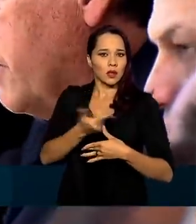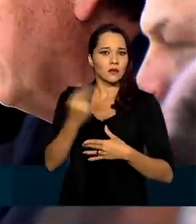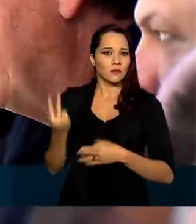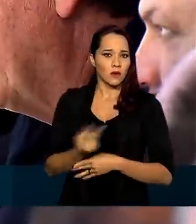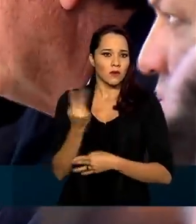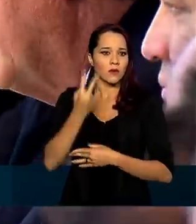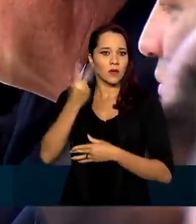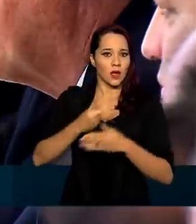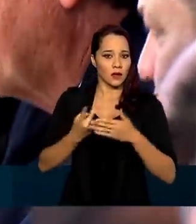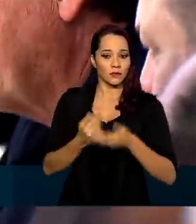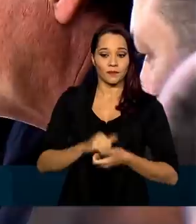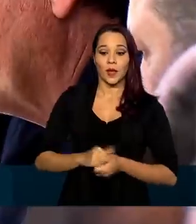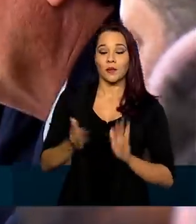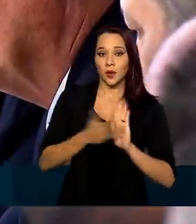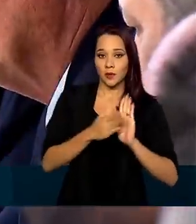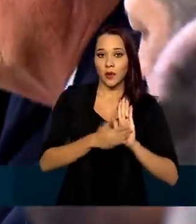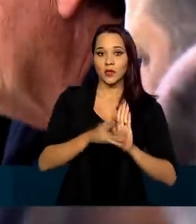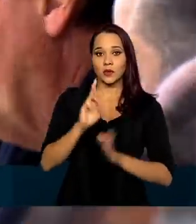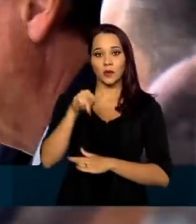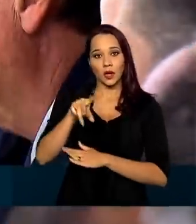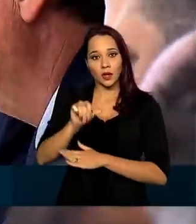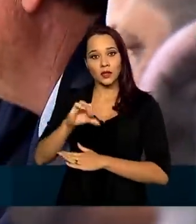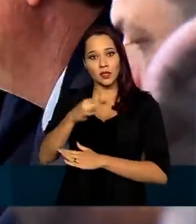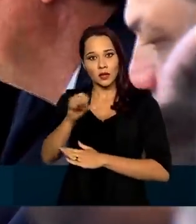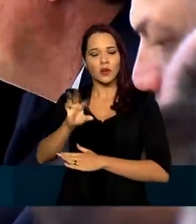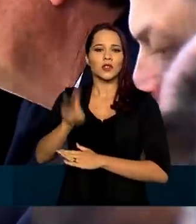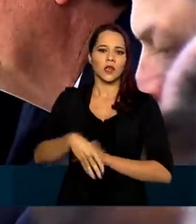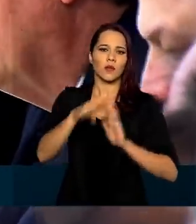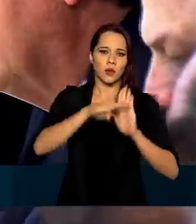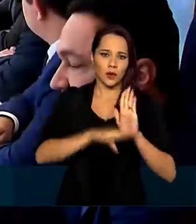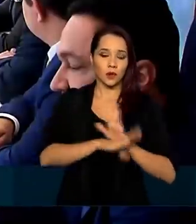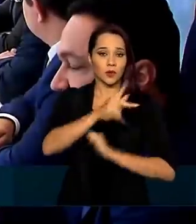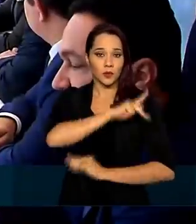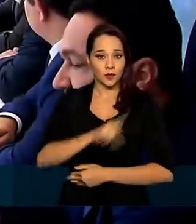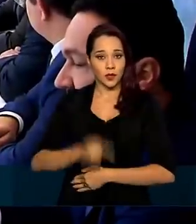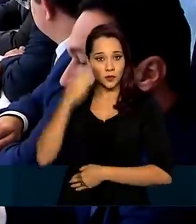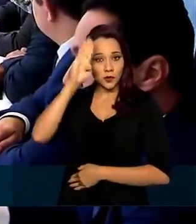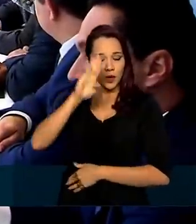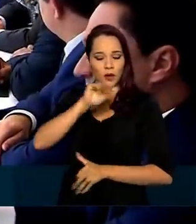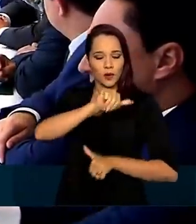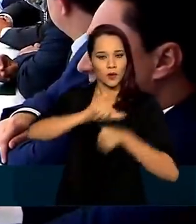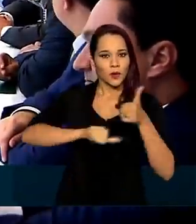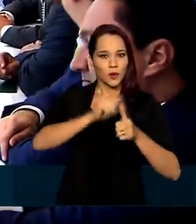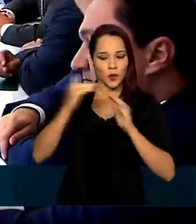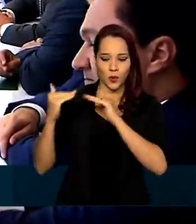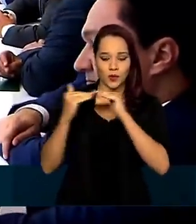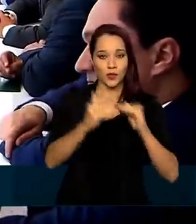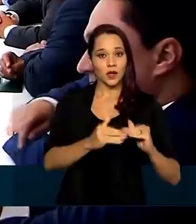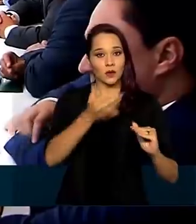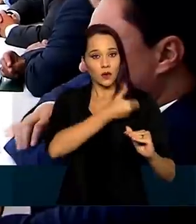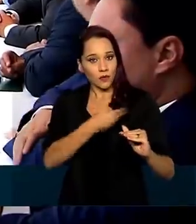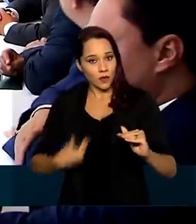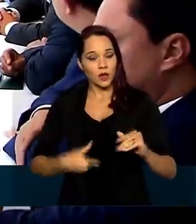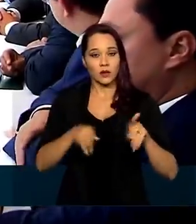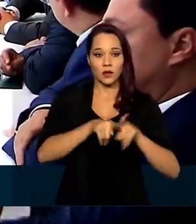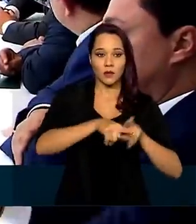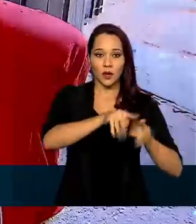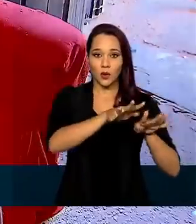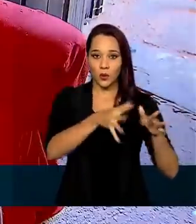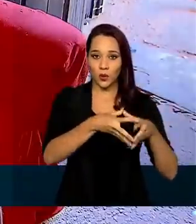A proposta do Renda Cidadã já fazia parte do programa do presidente Bolsonaro e se tornou consenso entre governo e